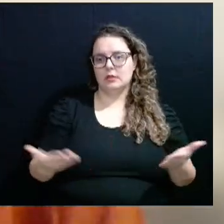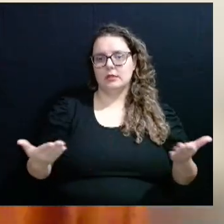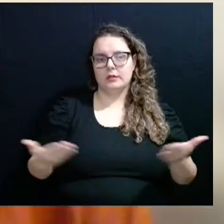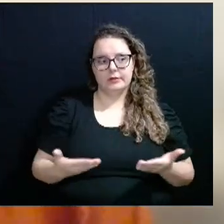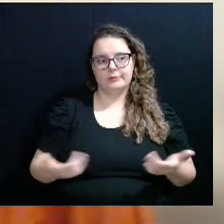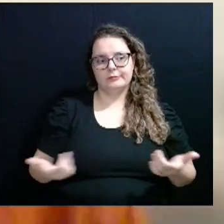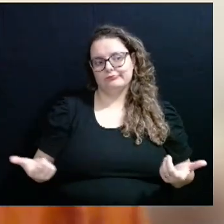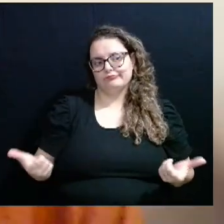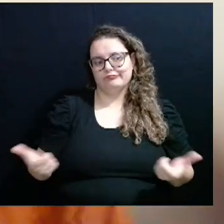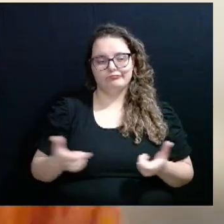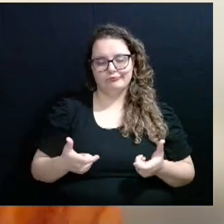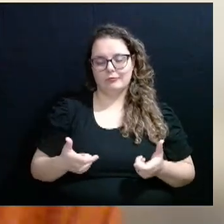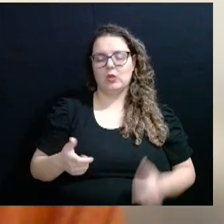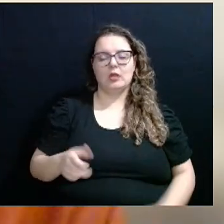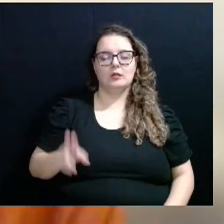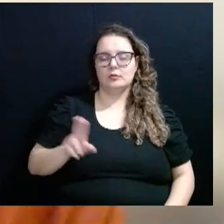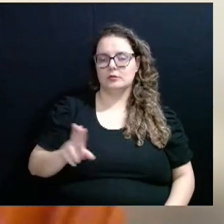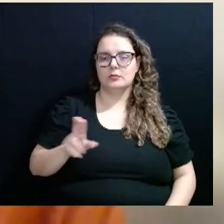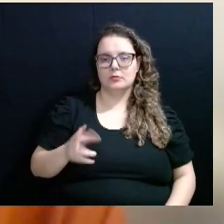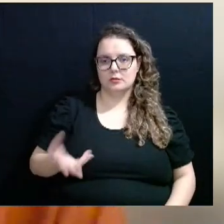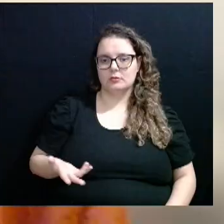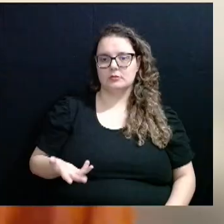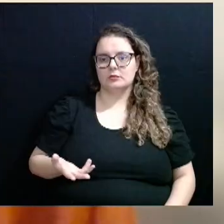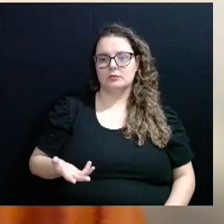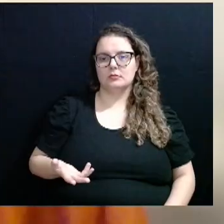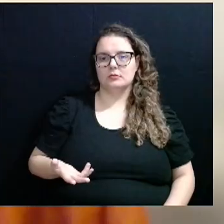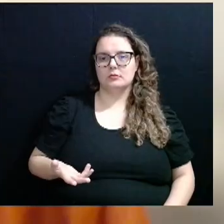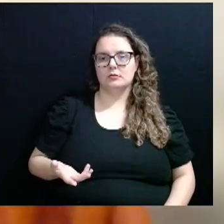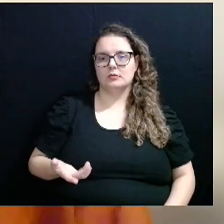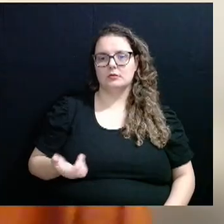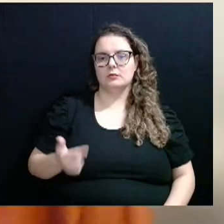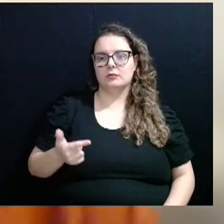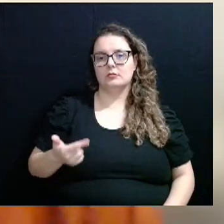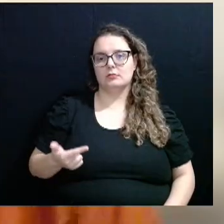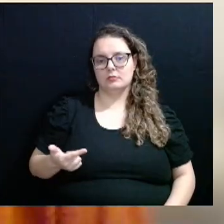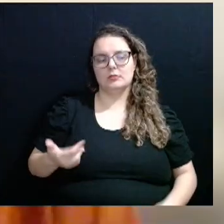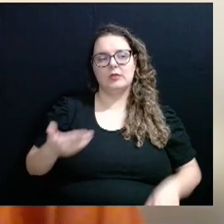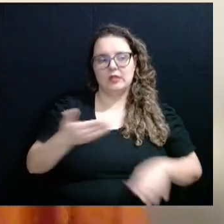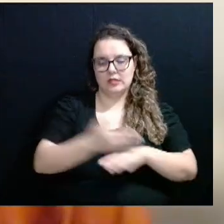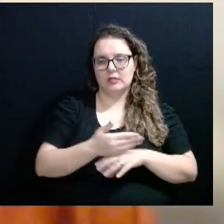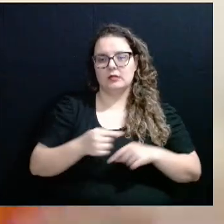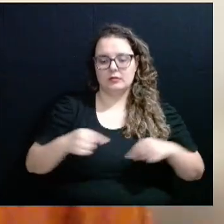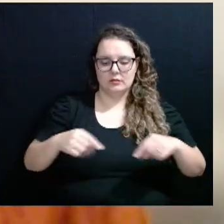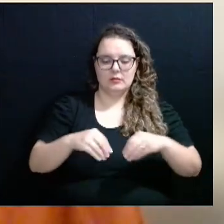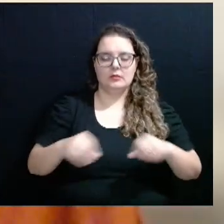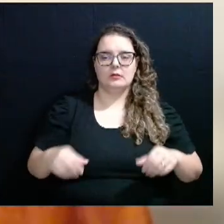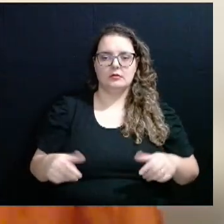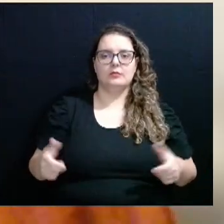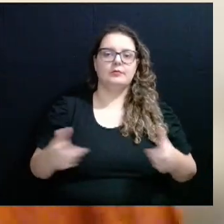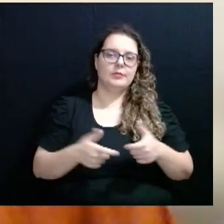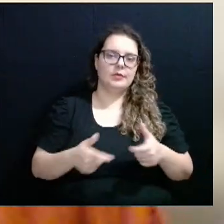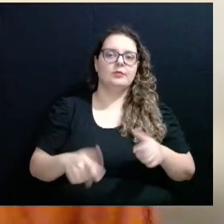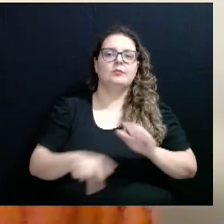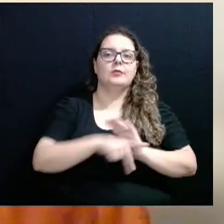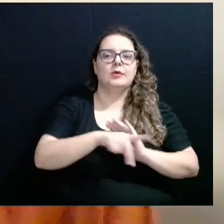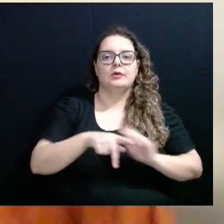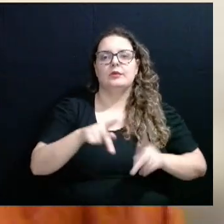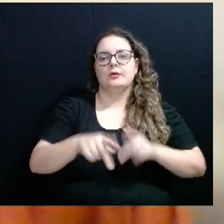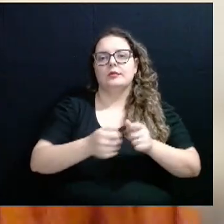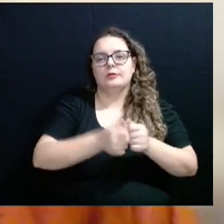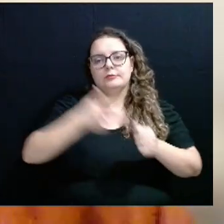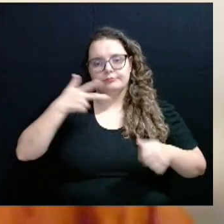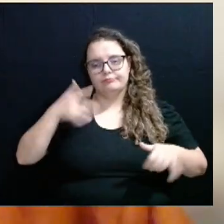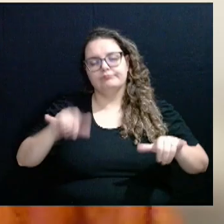menos cada vez menos terra pertence a esse pessoal indígena, que sofre bastante também com o